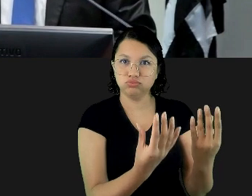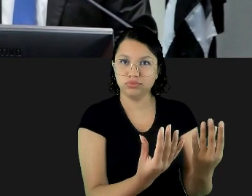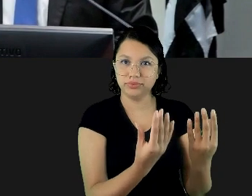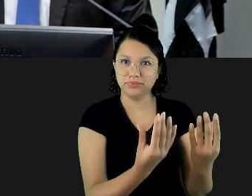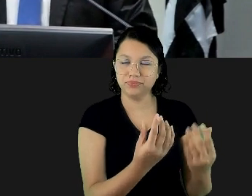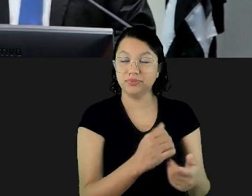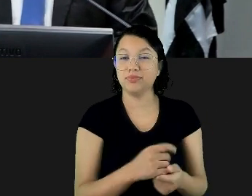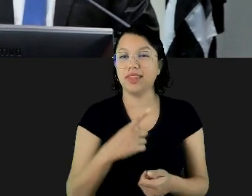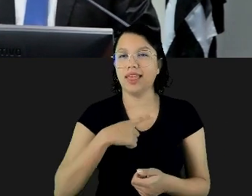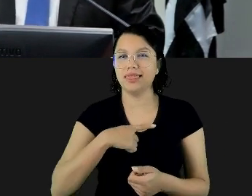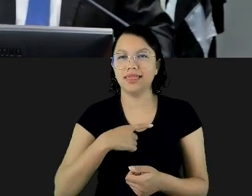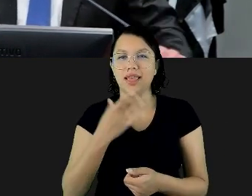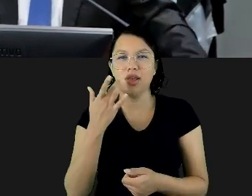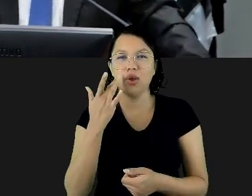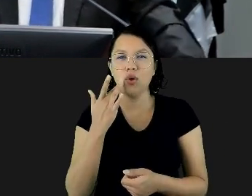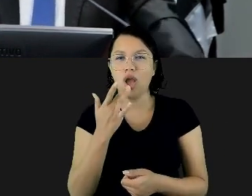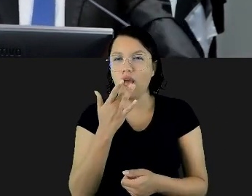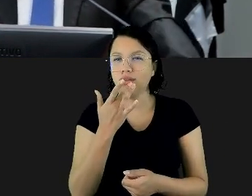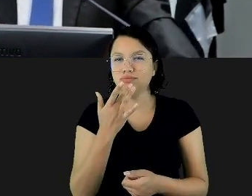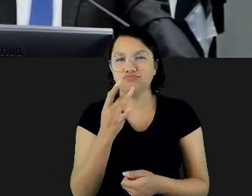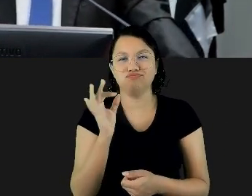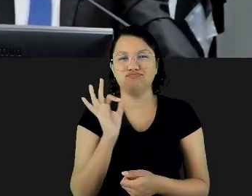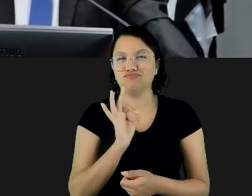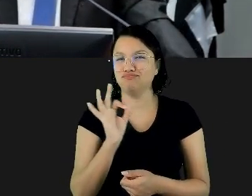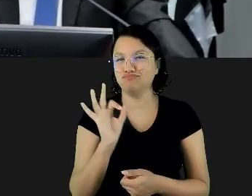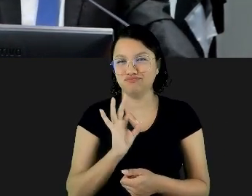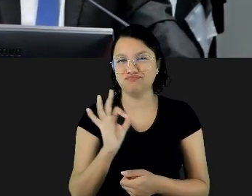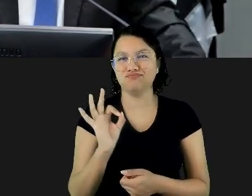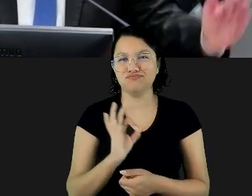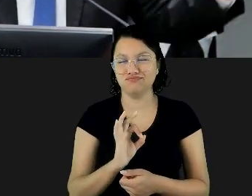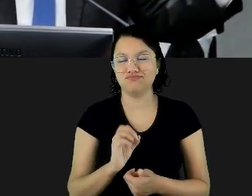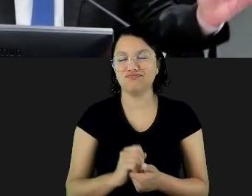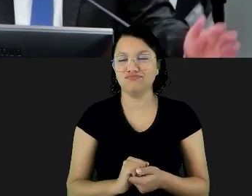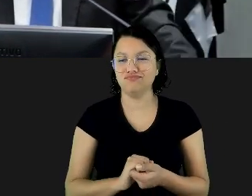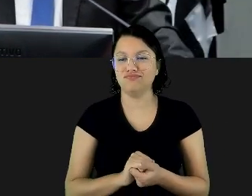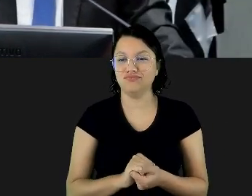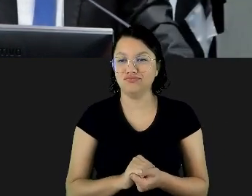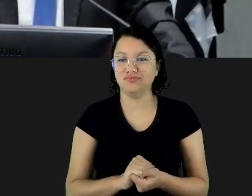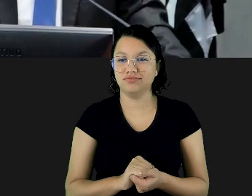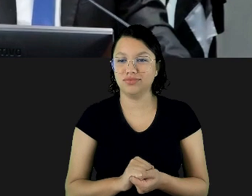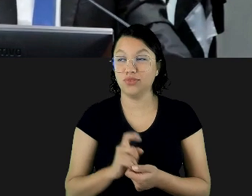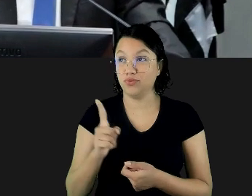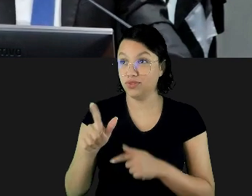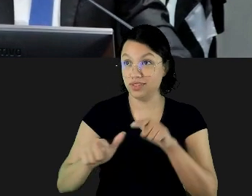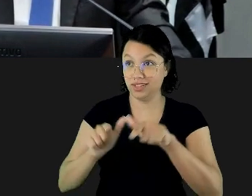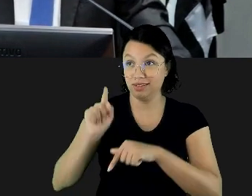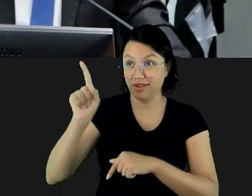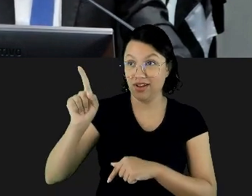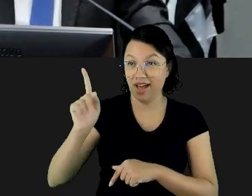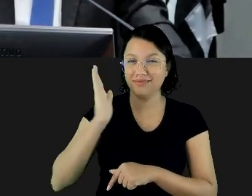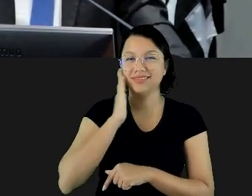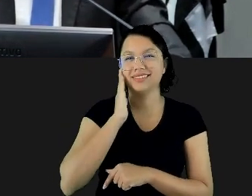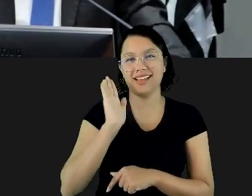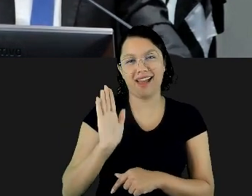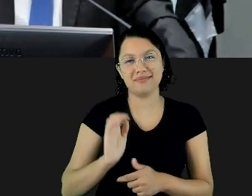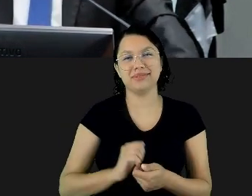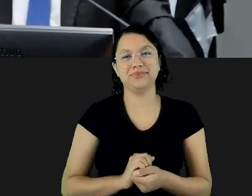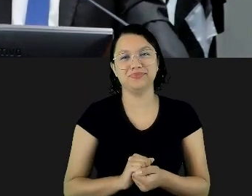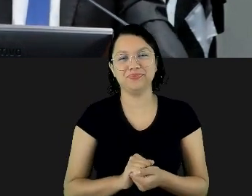carne indescritível. Você que já trabalhou lá sabe muito bem disso, doutora.